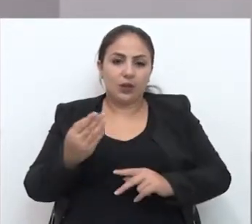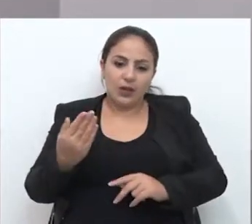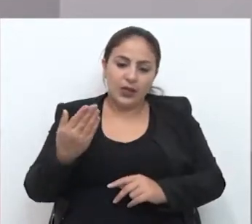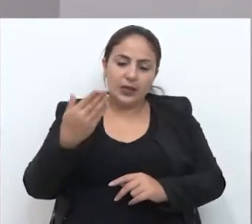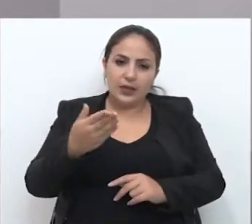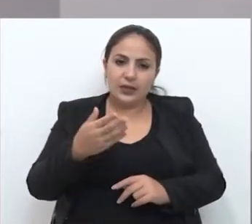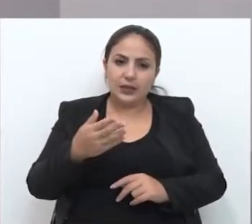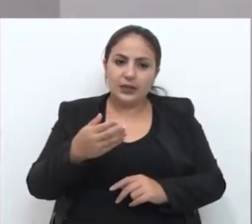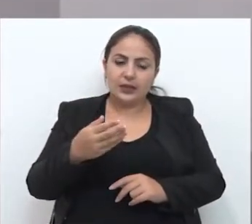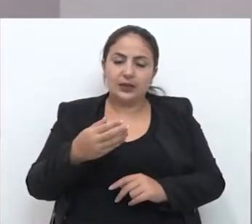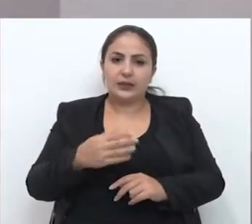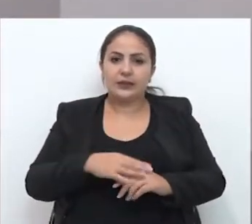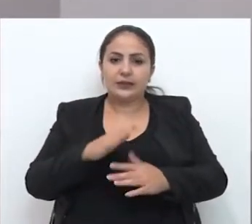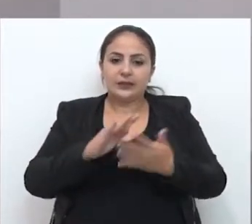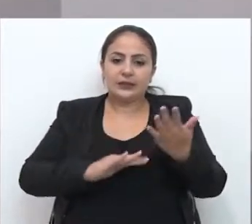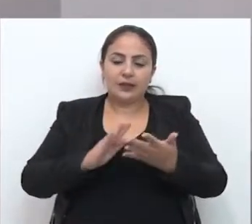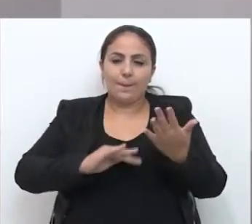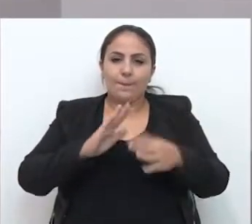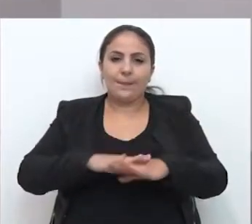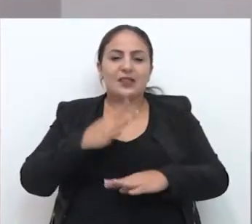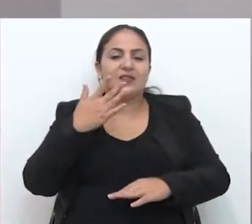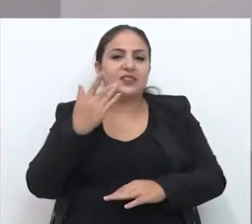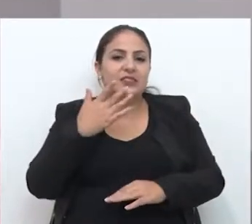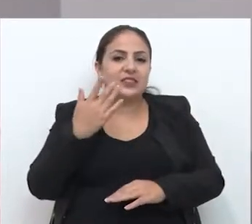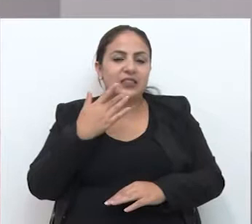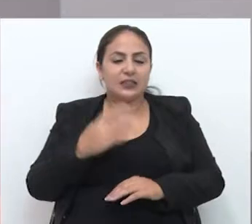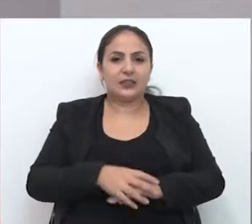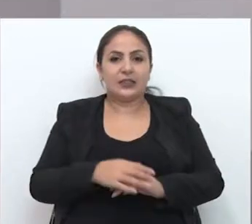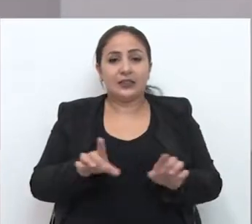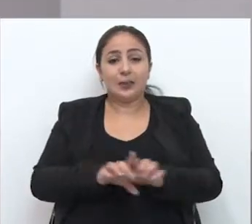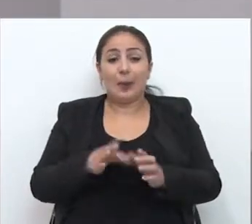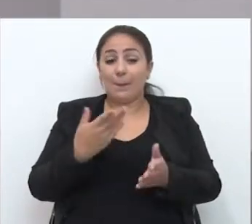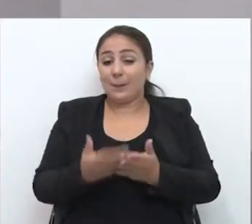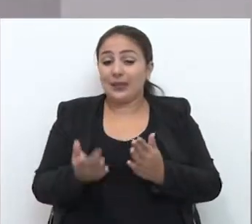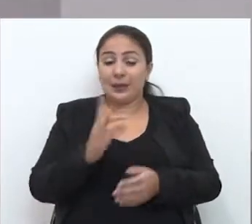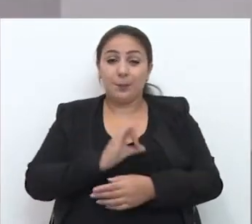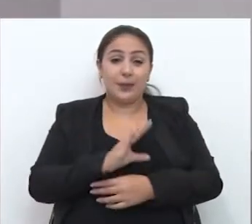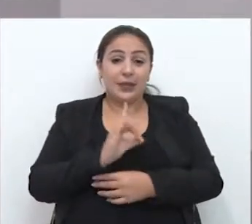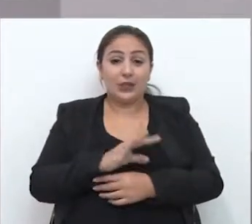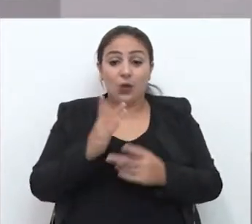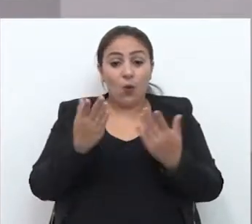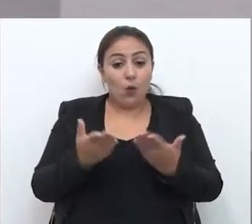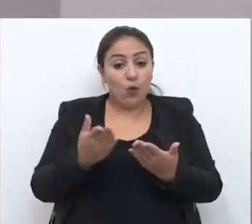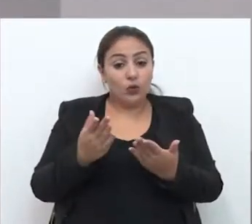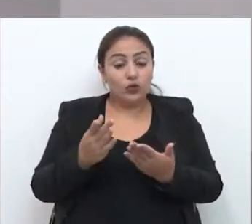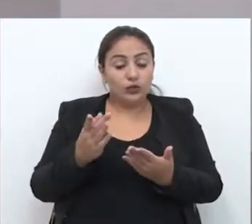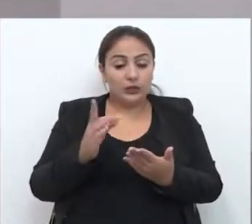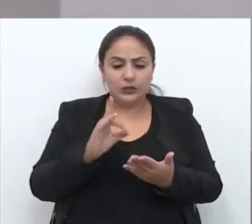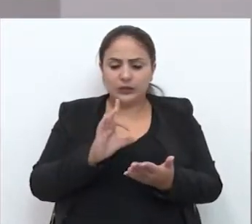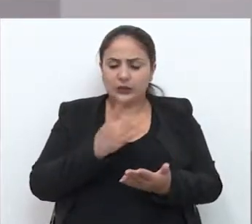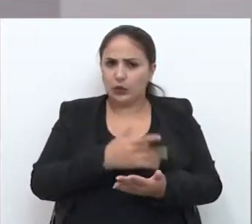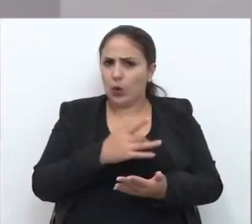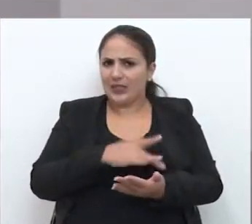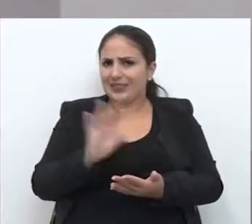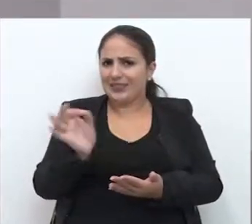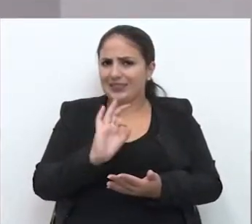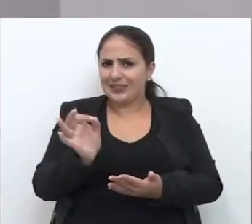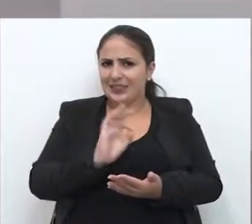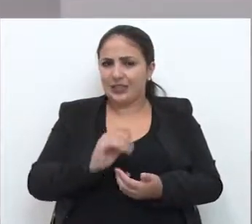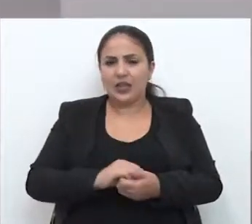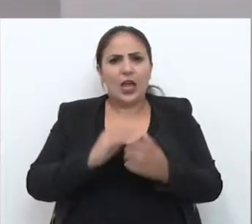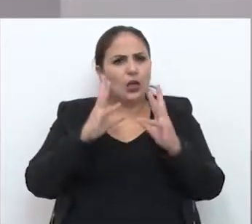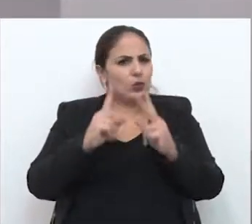irem e doar o sangue com mais facilidade e de uma vez por todas perderem aquele medinho, que hoje não dói mais nada